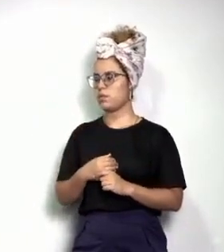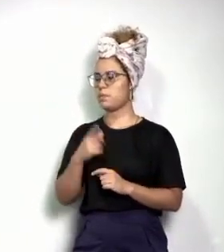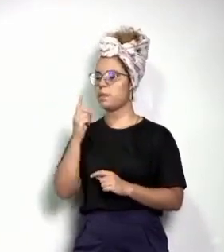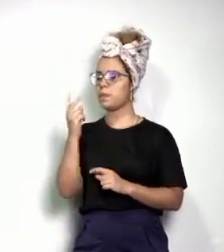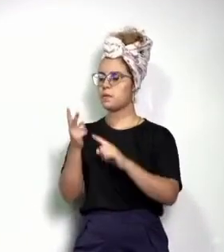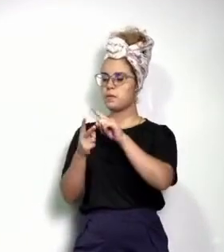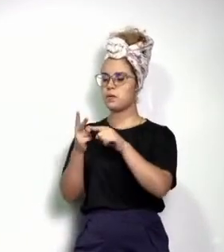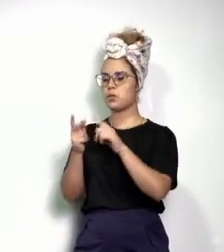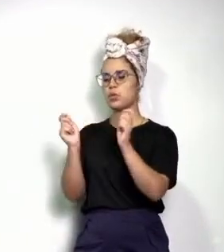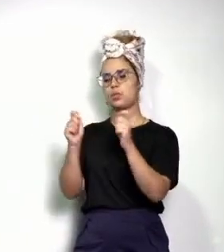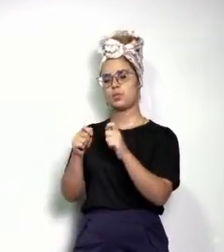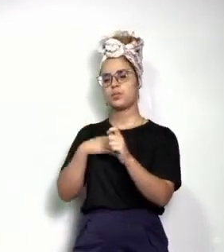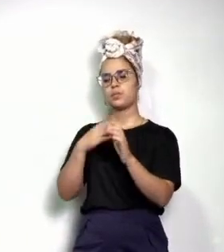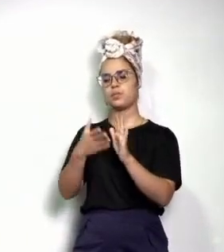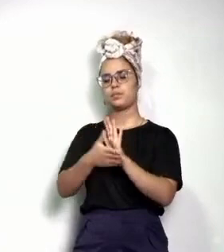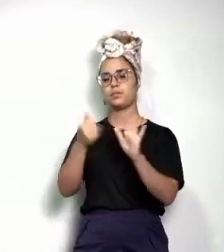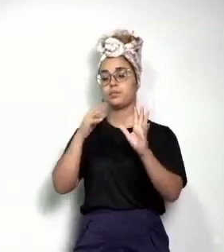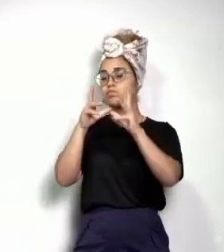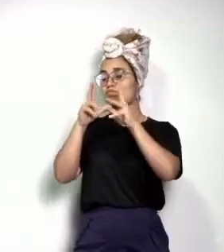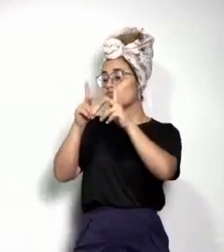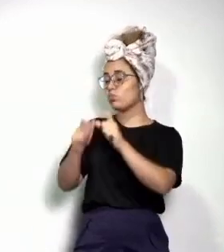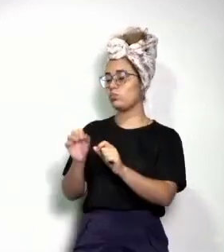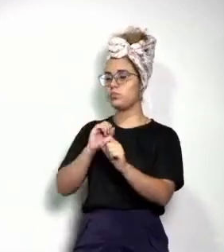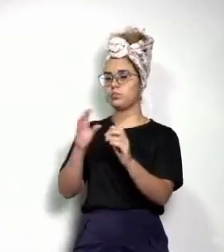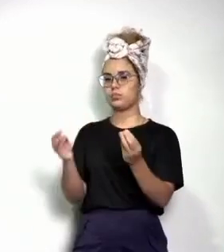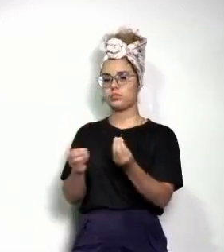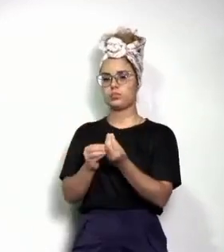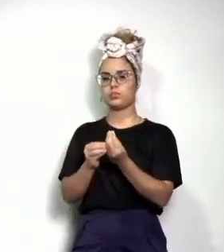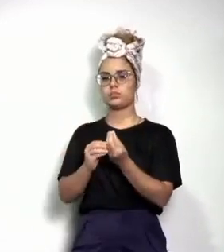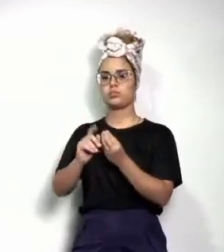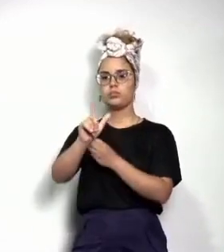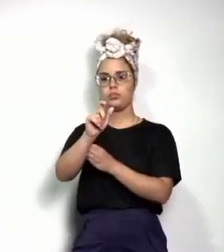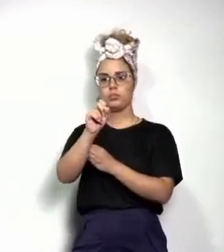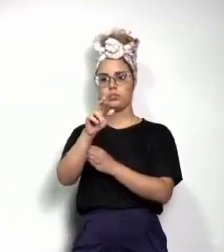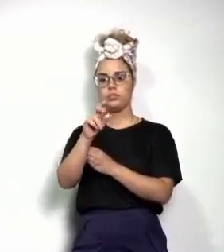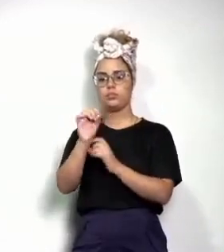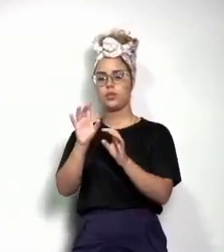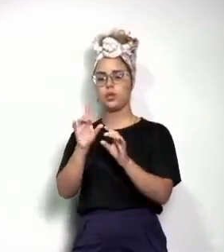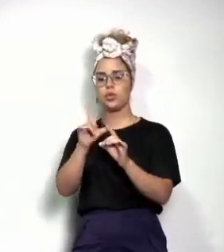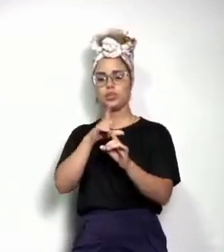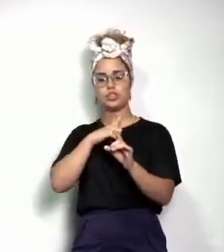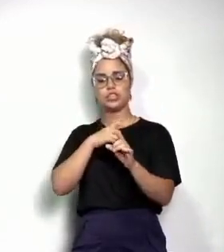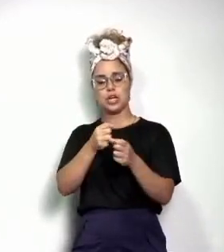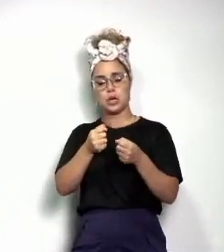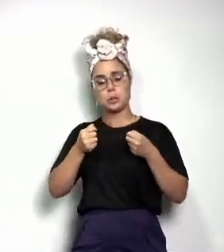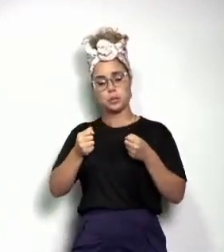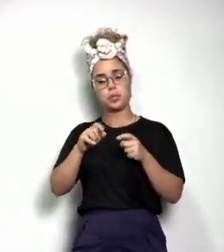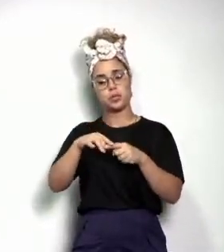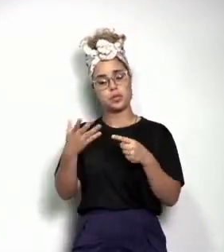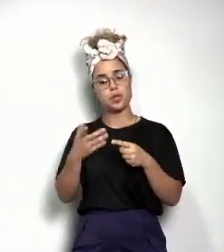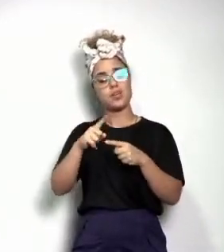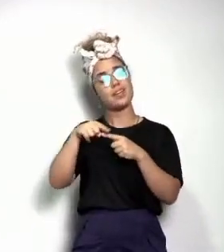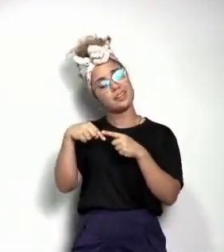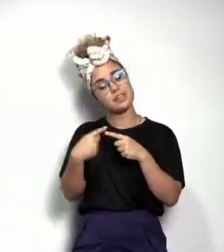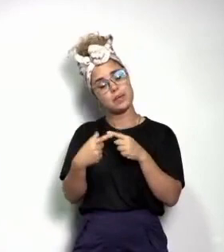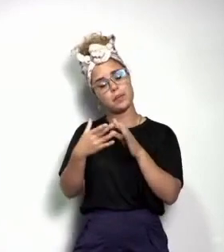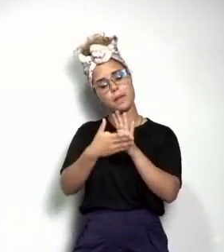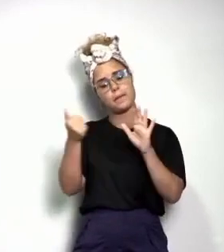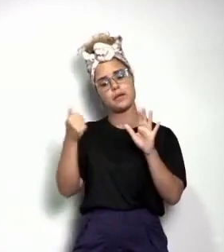tirar a peça inteira, que está presa na longarina, para depois tirar os punhos, ou tirar os punhos agora e depois tirar a peça.